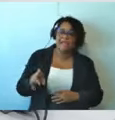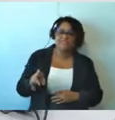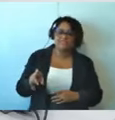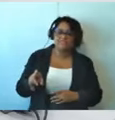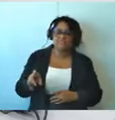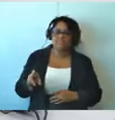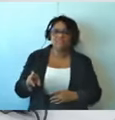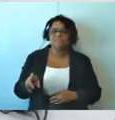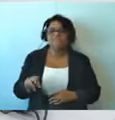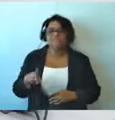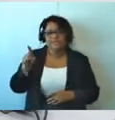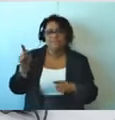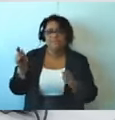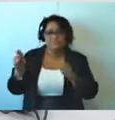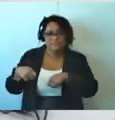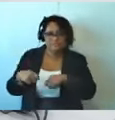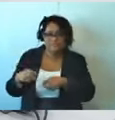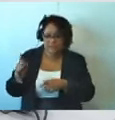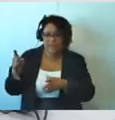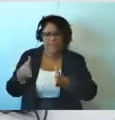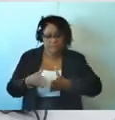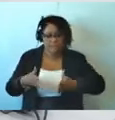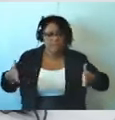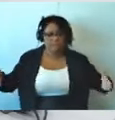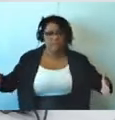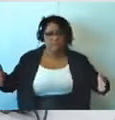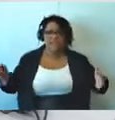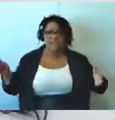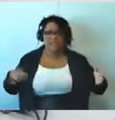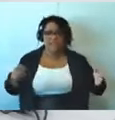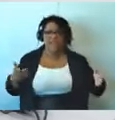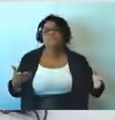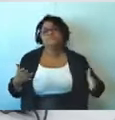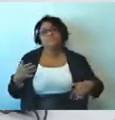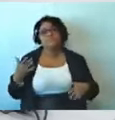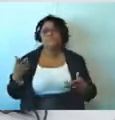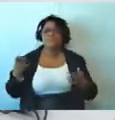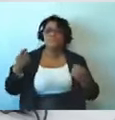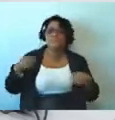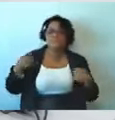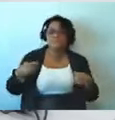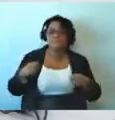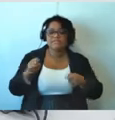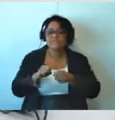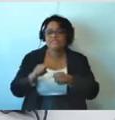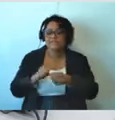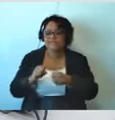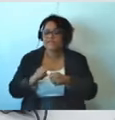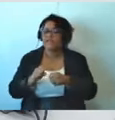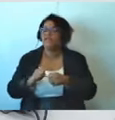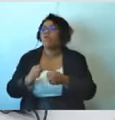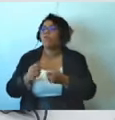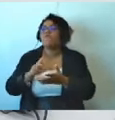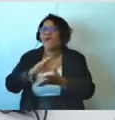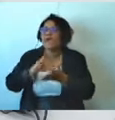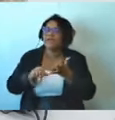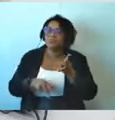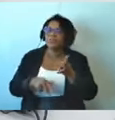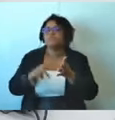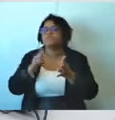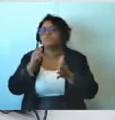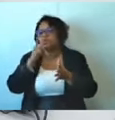possível, tem largura naquele trecho. É possível. Então, são coisas que a gente tem que sair costurando uma opção de coisa para poder conseguir implantar. A